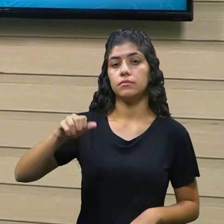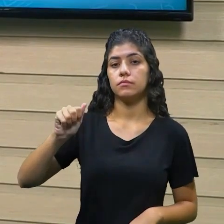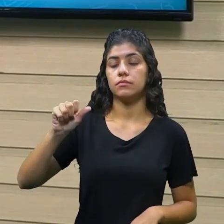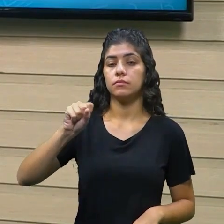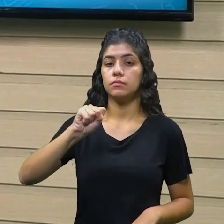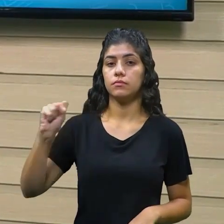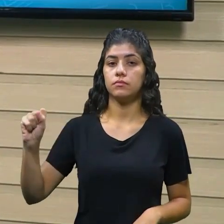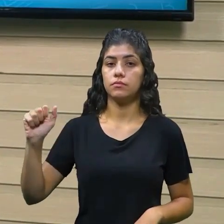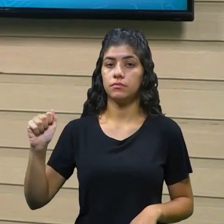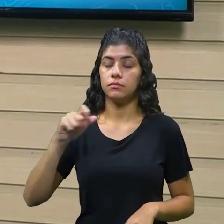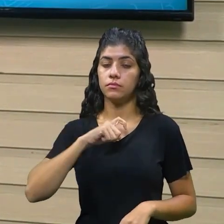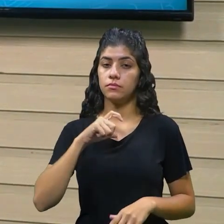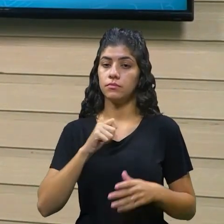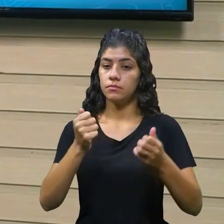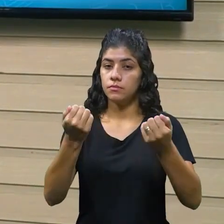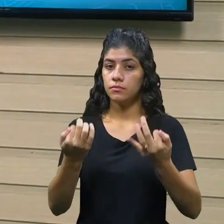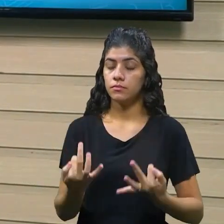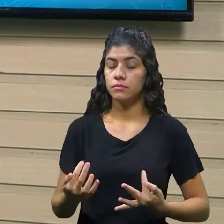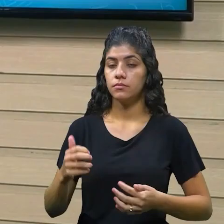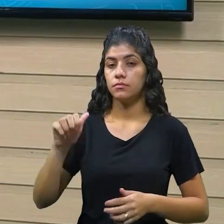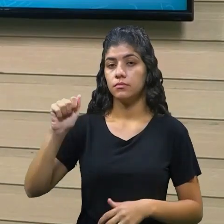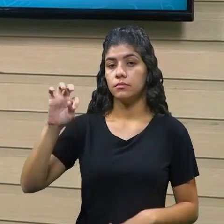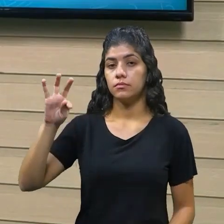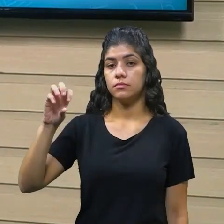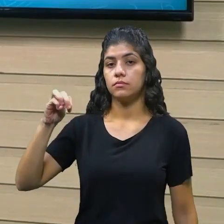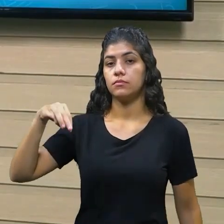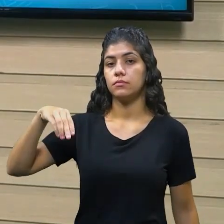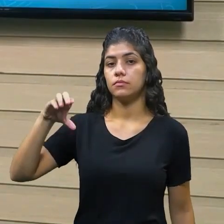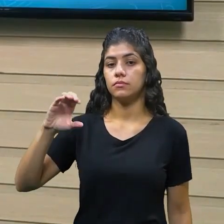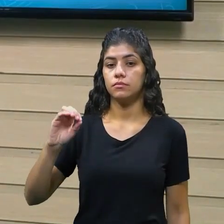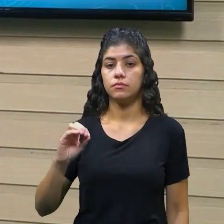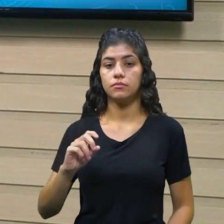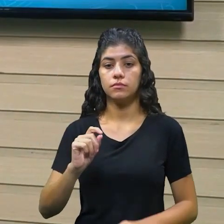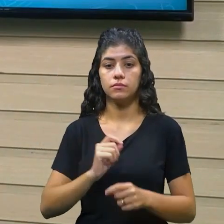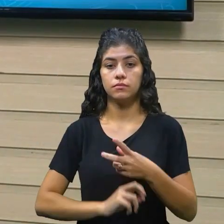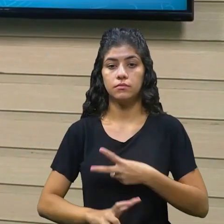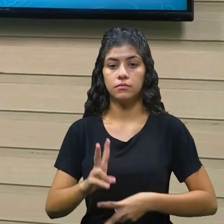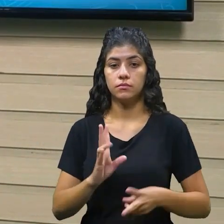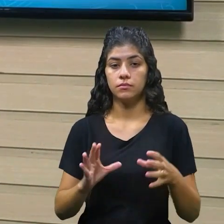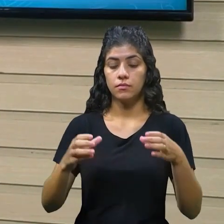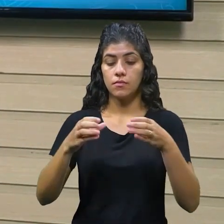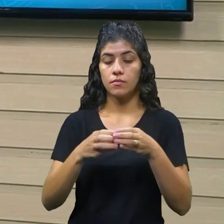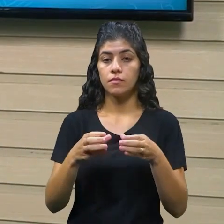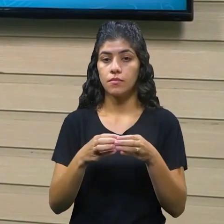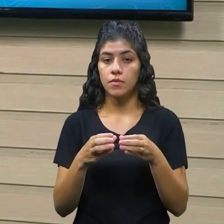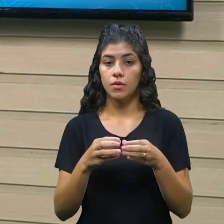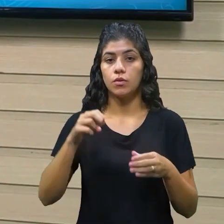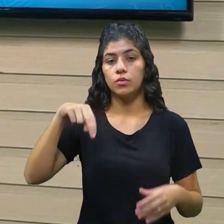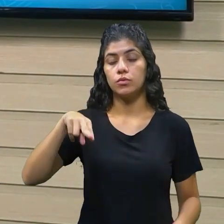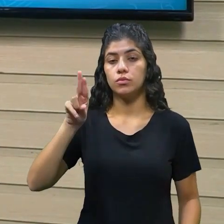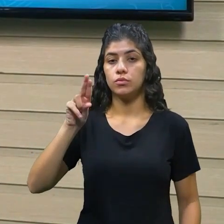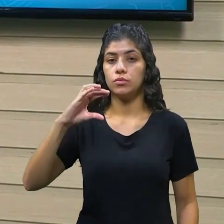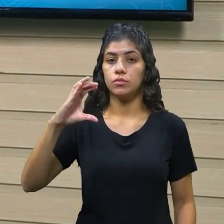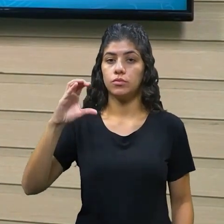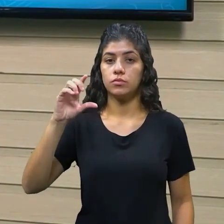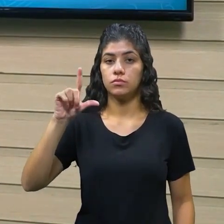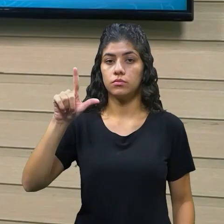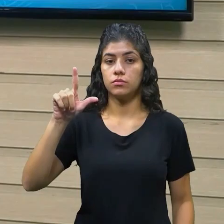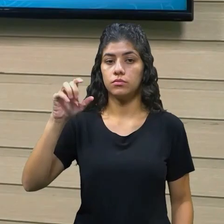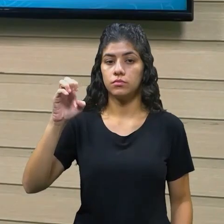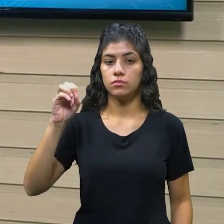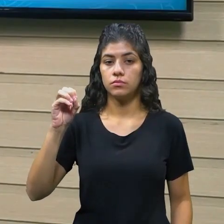da massa. Tanto é que quando a gente fala sobre átomo, a gente leva em consideração apenas o centro de massa, o núcleo. O